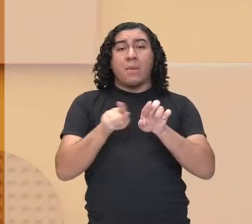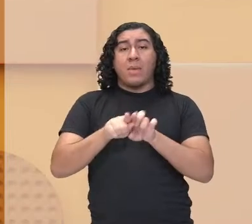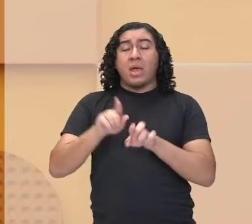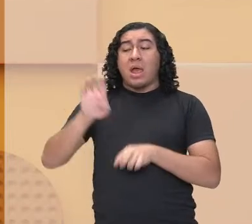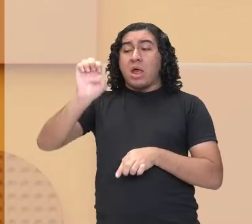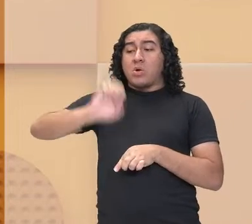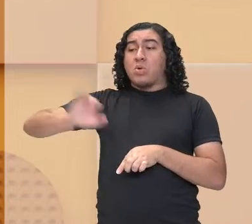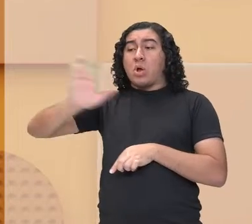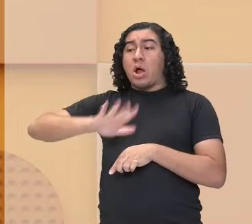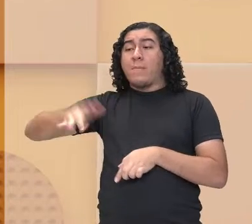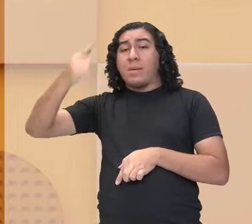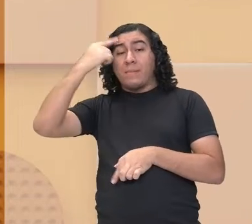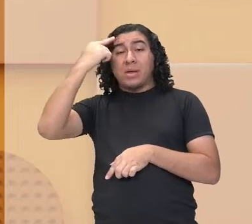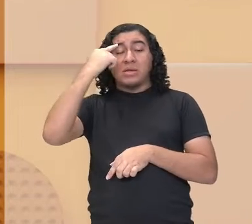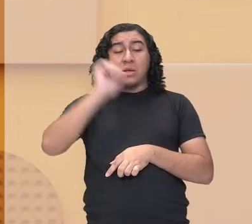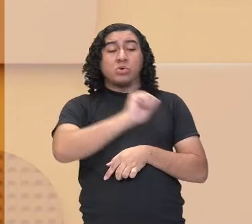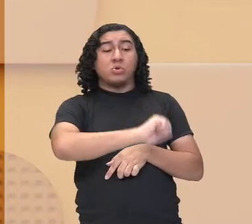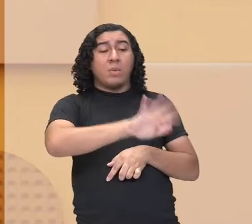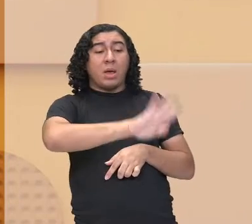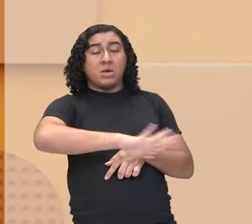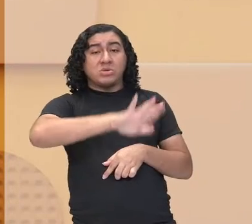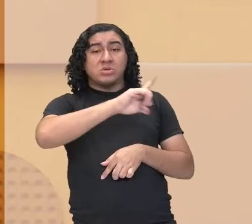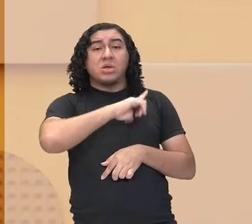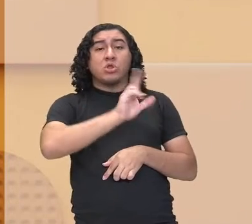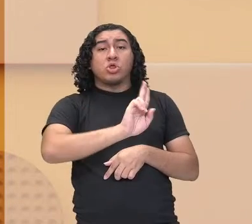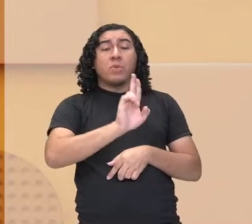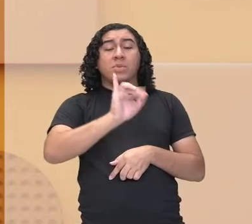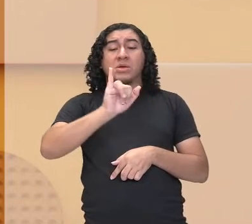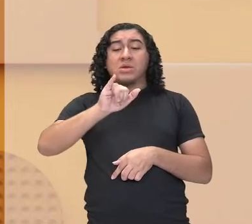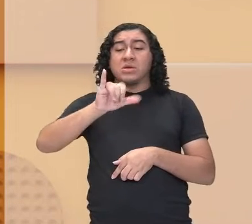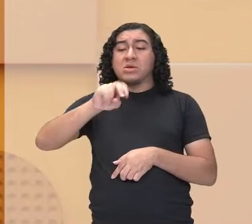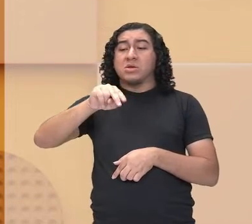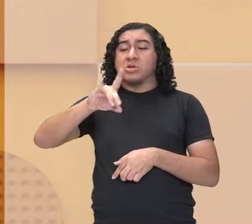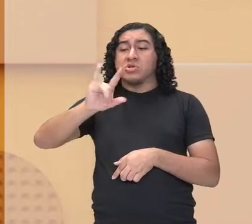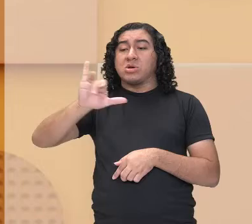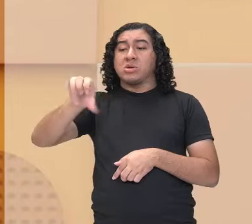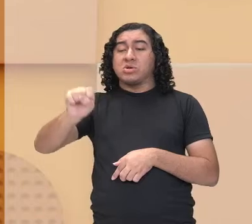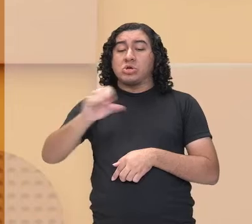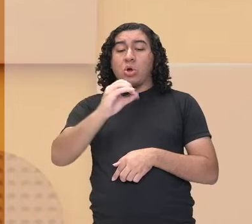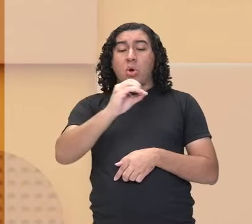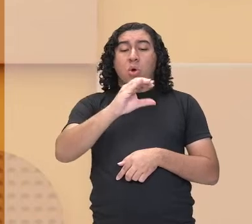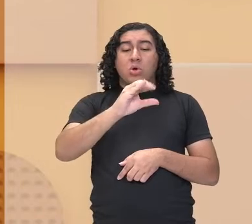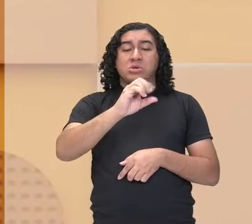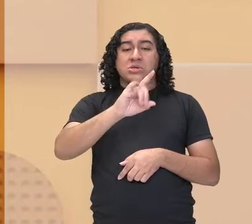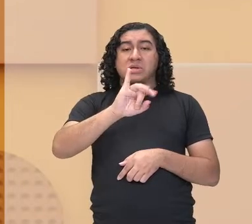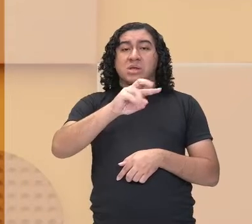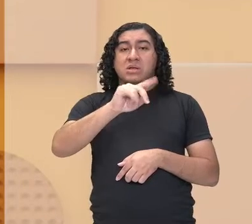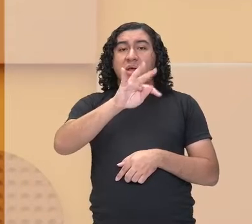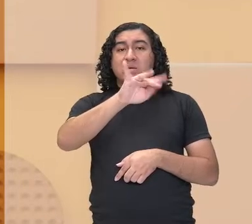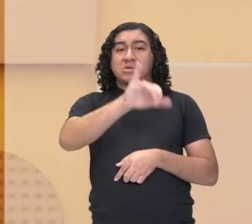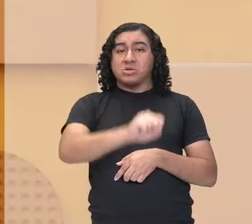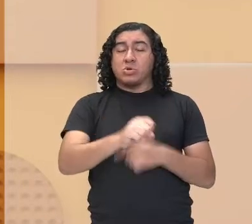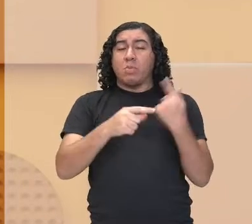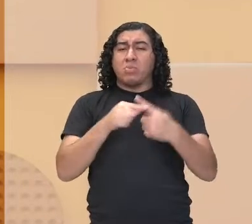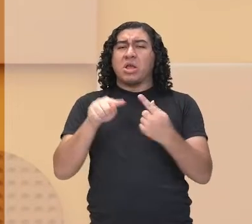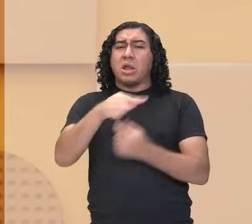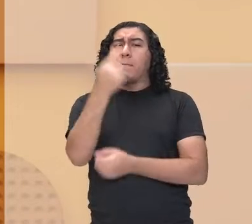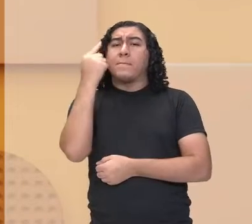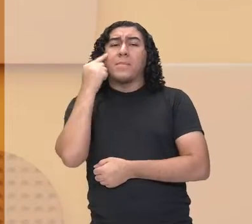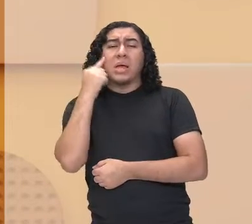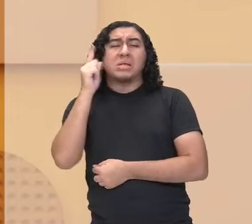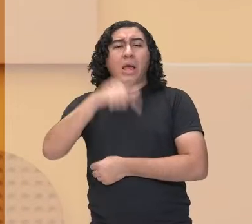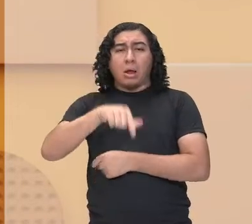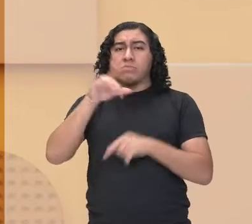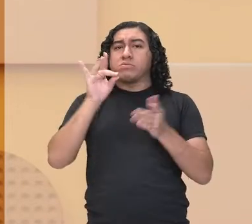chamar essa região aqui na América, eles vão chamar de Índias Ocidentais, porque eles acreditavam que para eles era